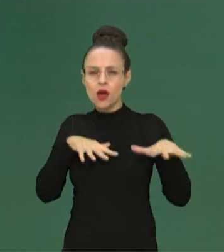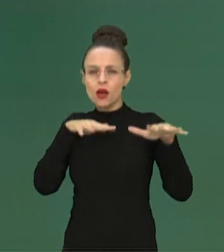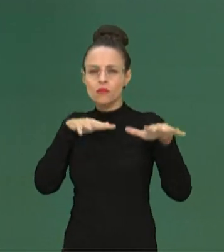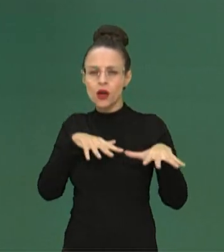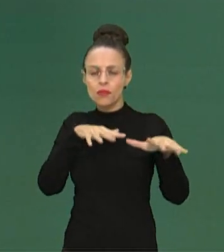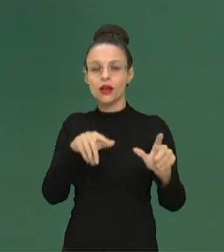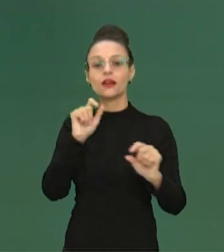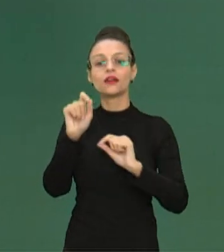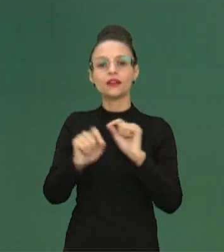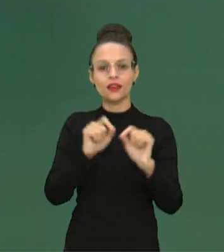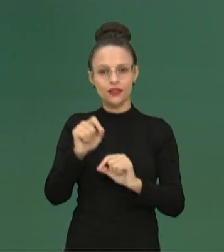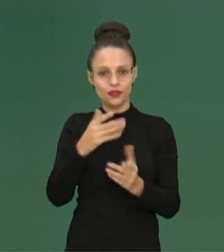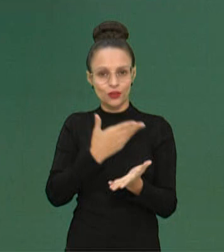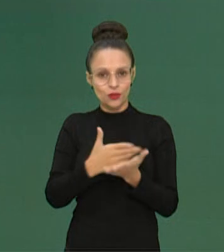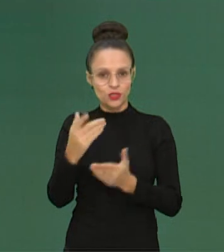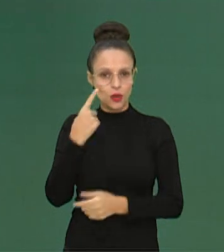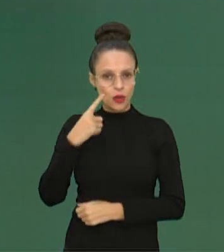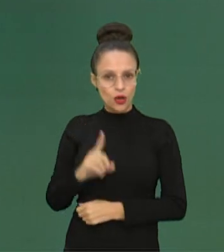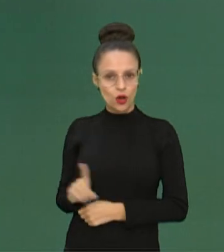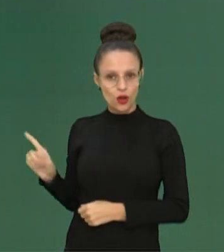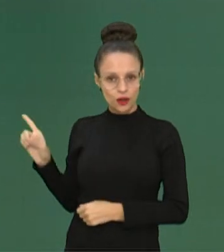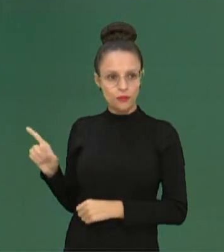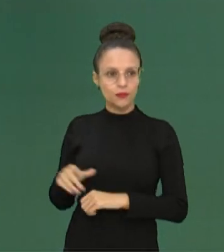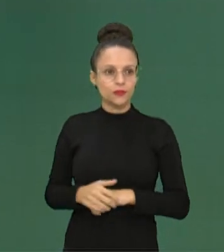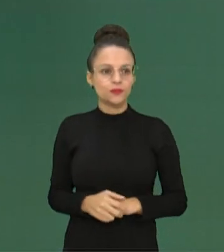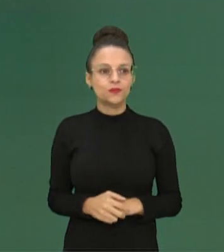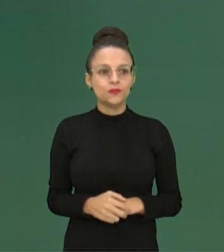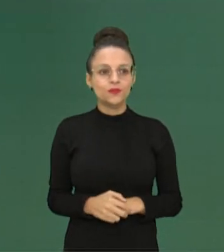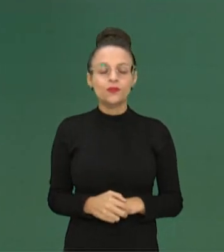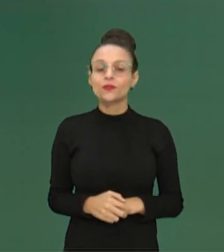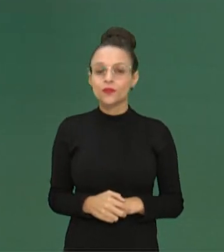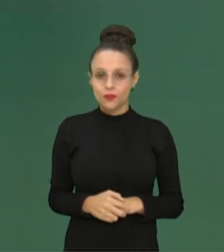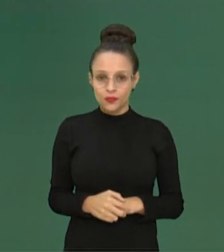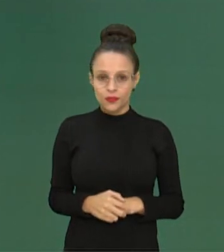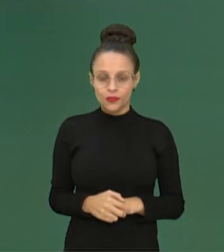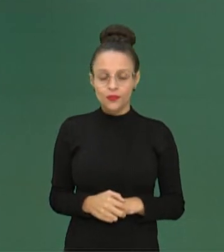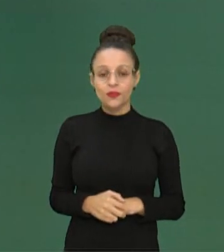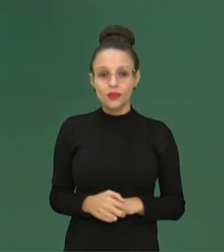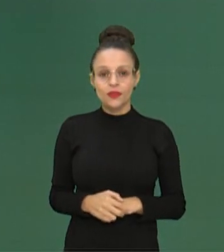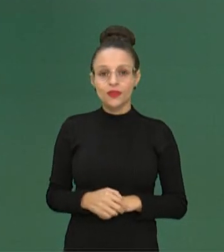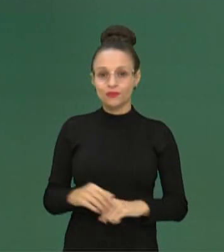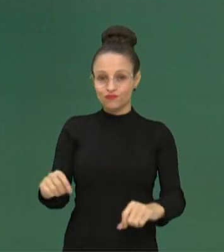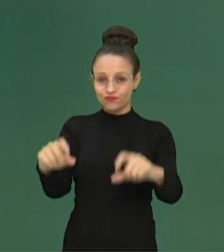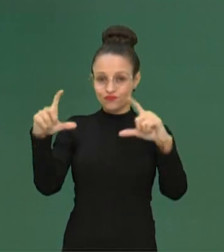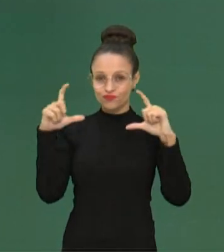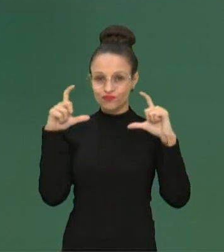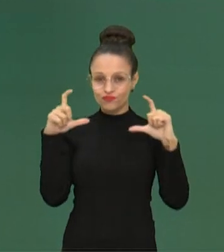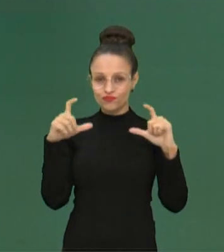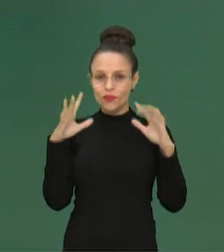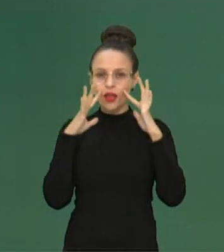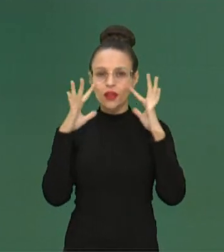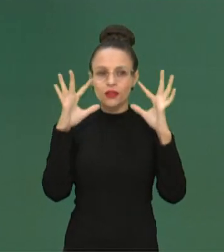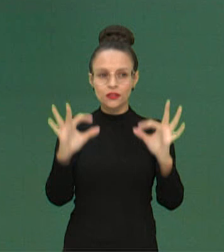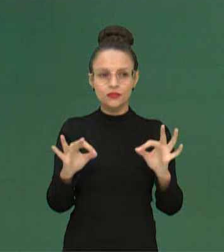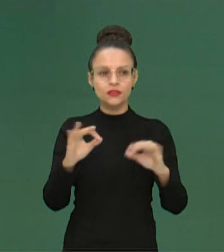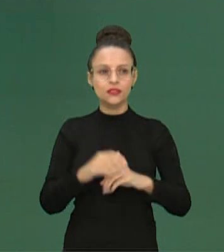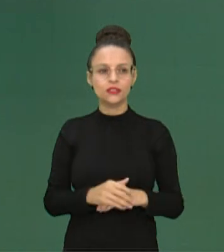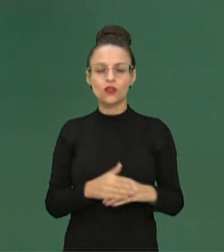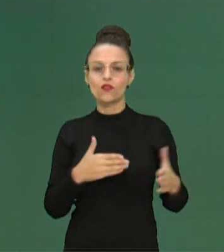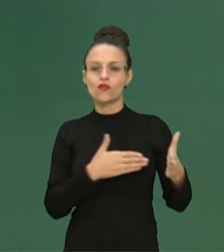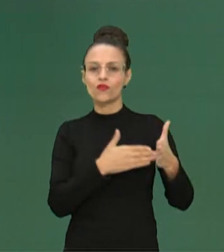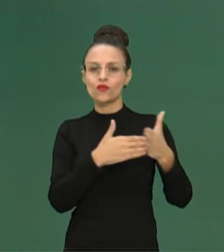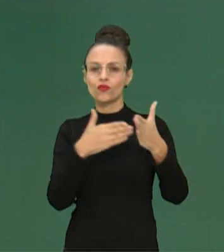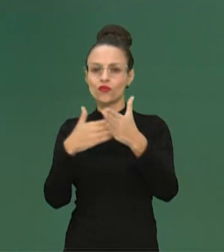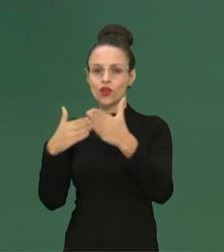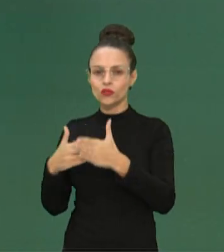protesto? Então, começamos a olhar por aí. E essa ideia, né, a charge já chama atenção, né? As fronteiras da Europa,